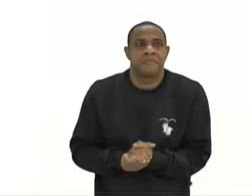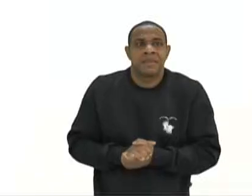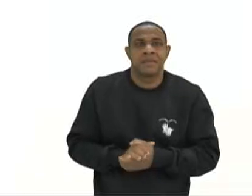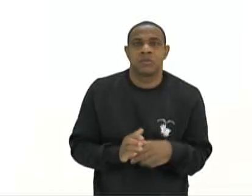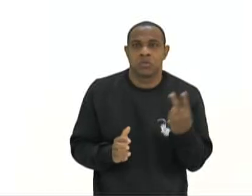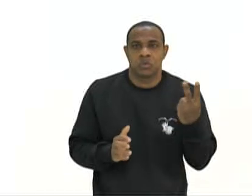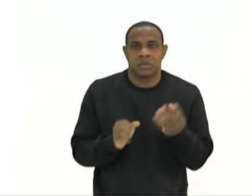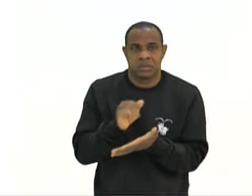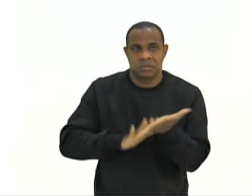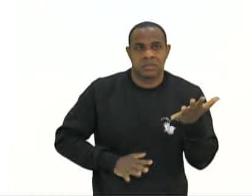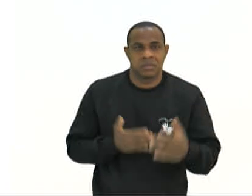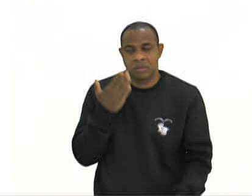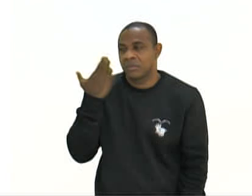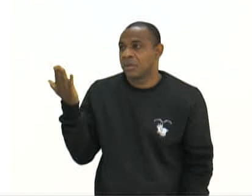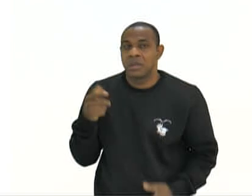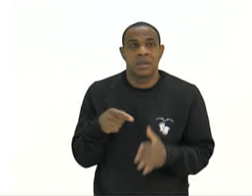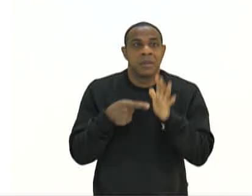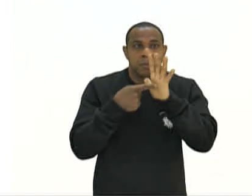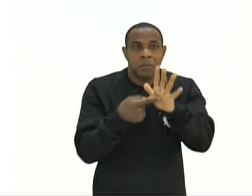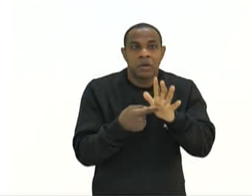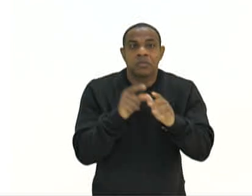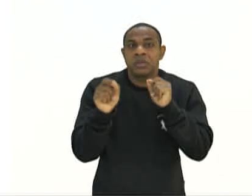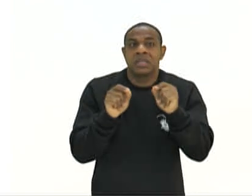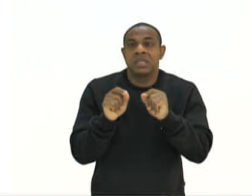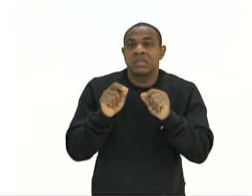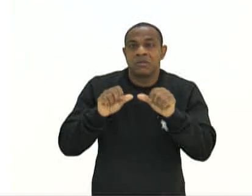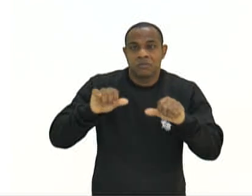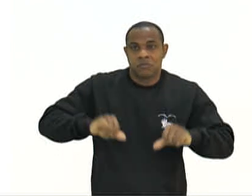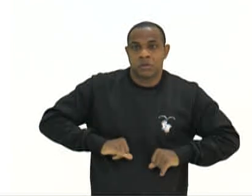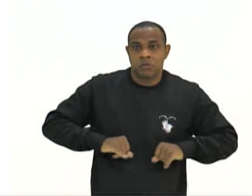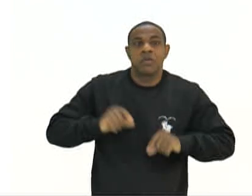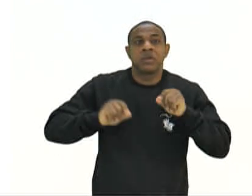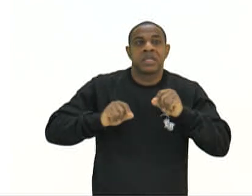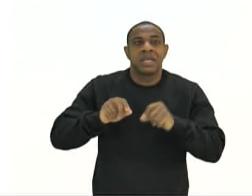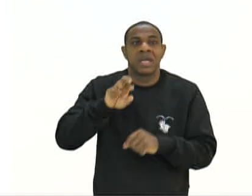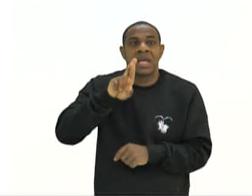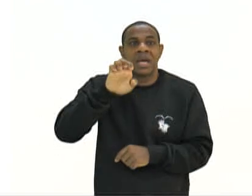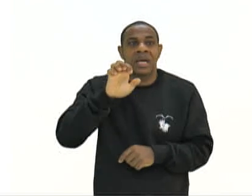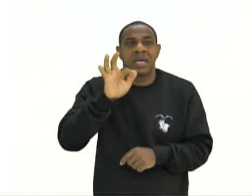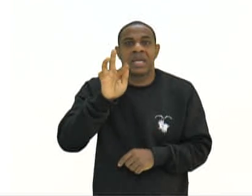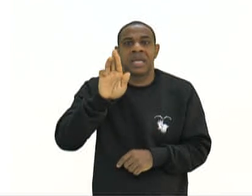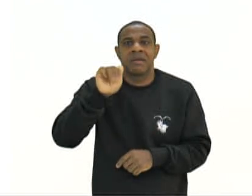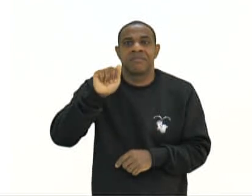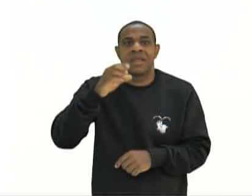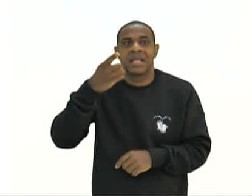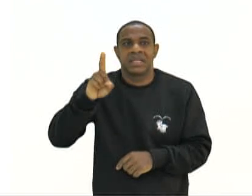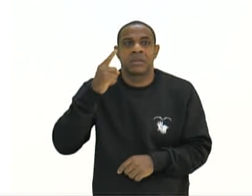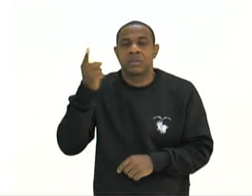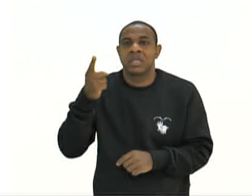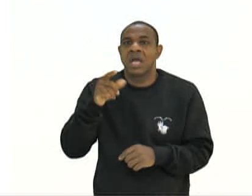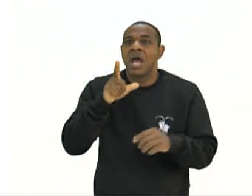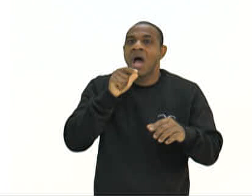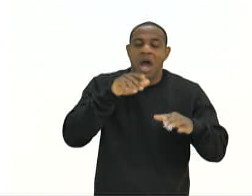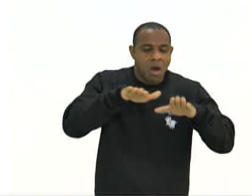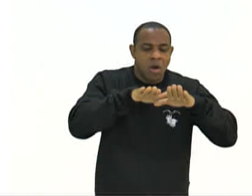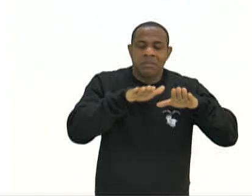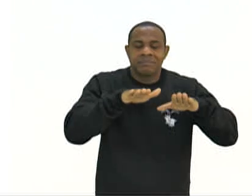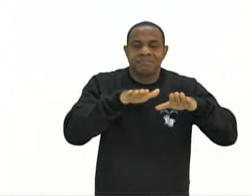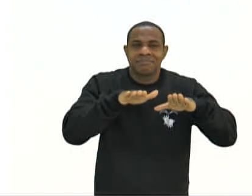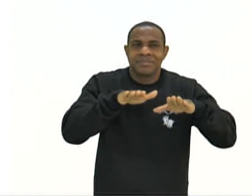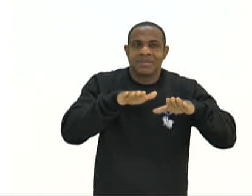exercício. Verifica-se que, ao sofrer refração, um trem de ondas